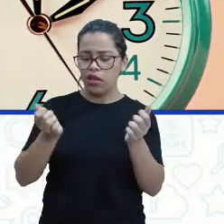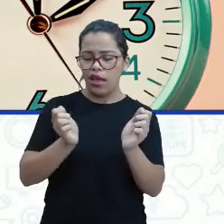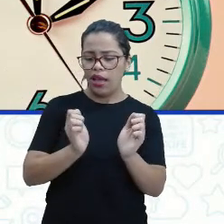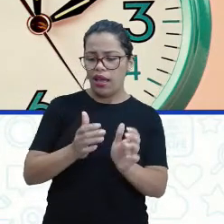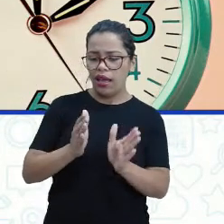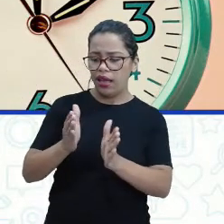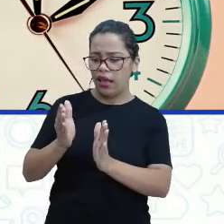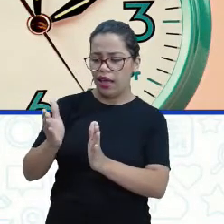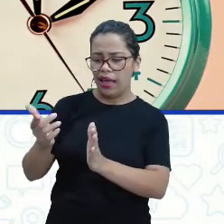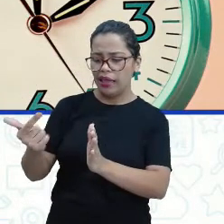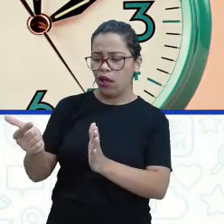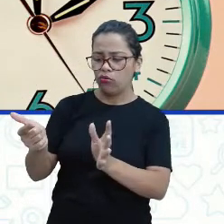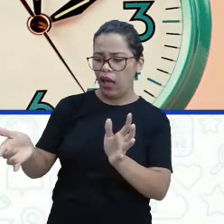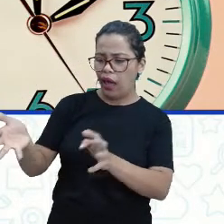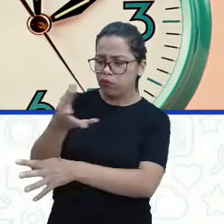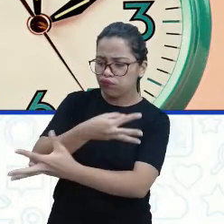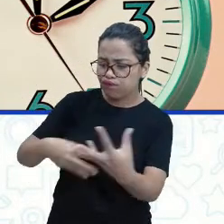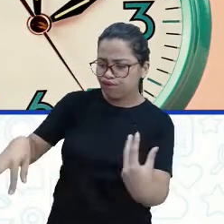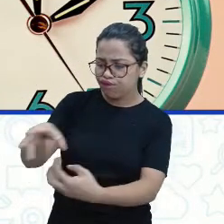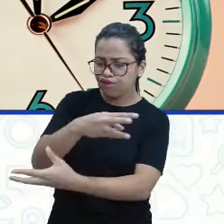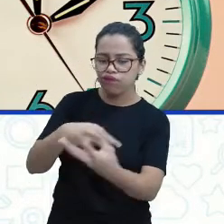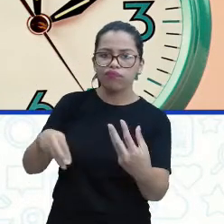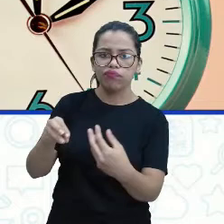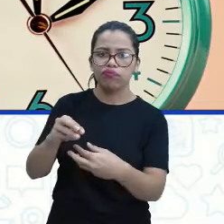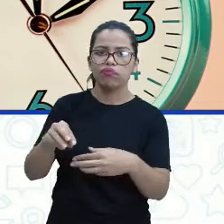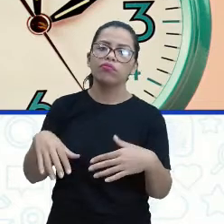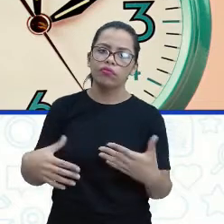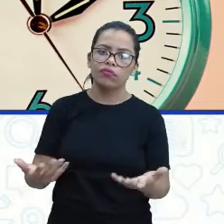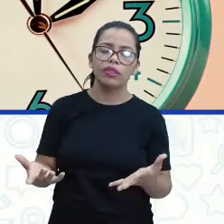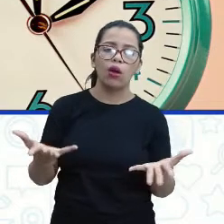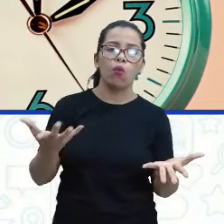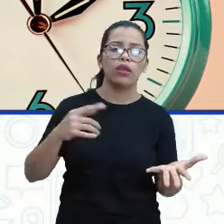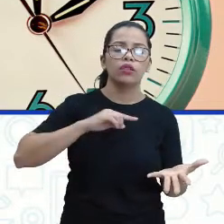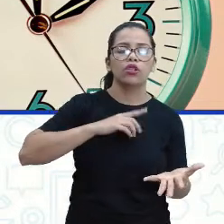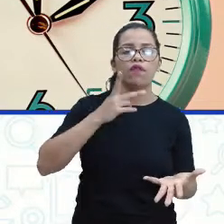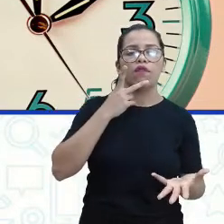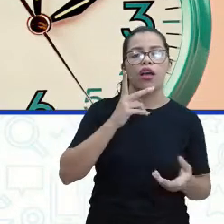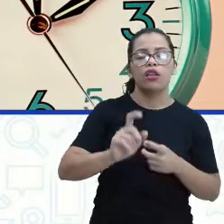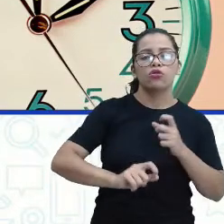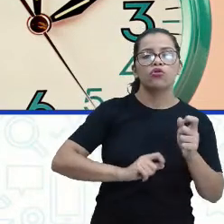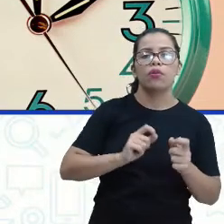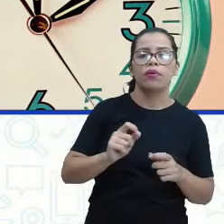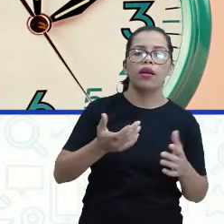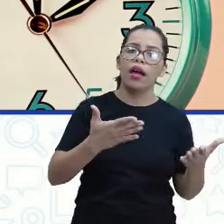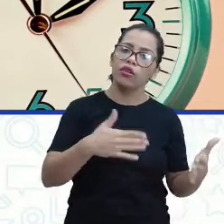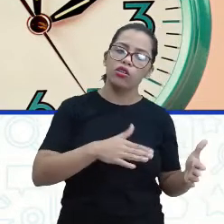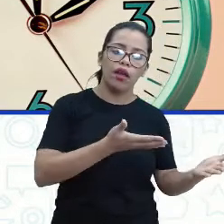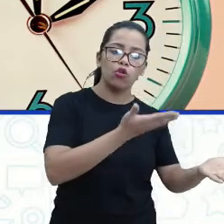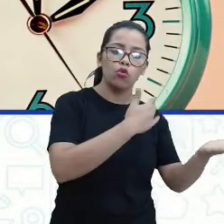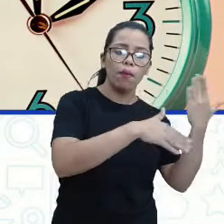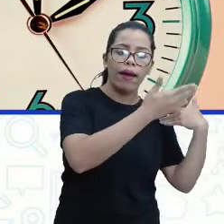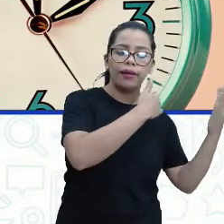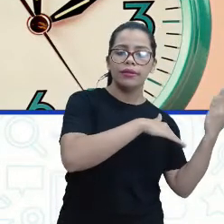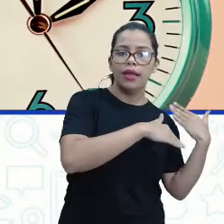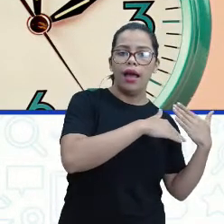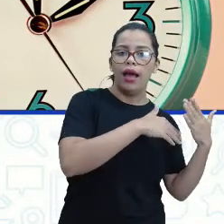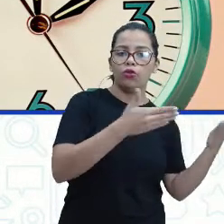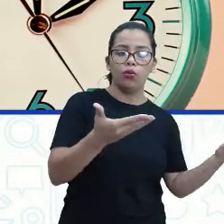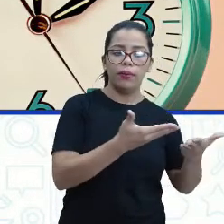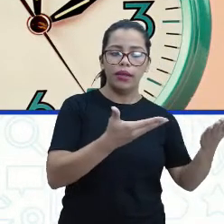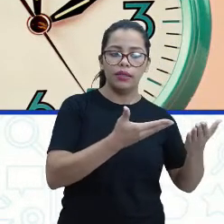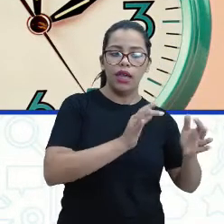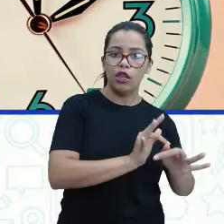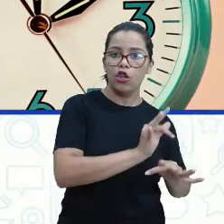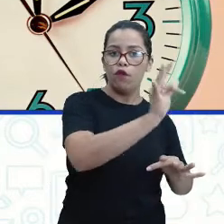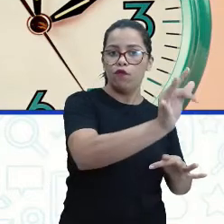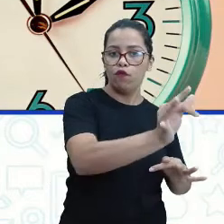uma linearidade dos fatos, ou seja, quando a gente fala de um tempo psicológico, a gente não vai do passado para o presente e para o futuro.